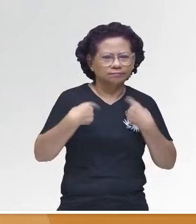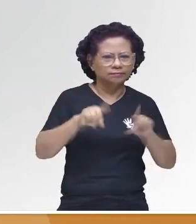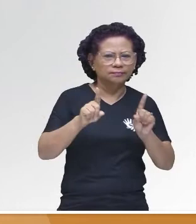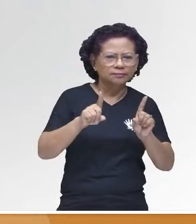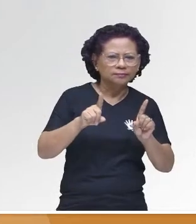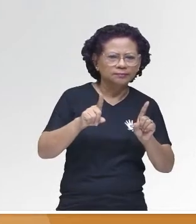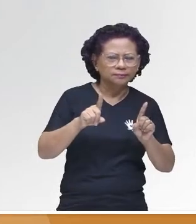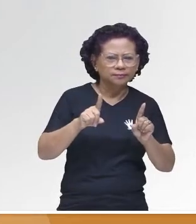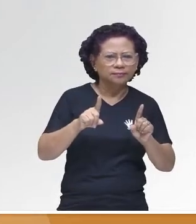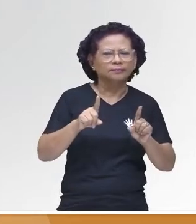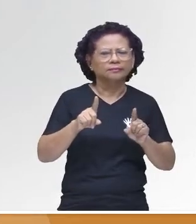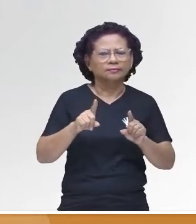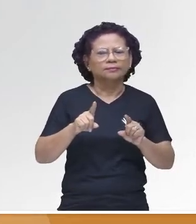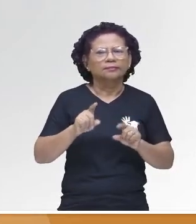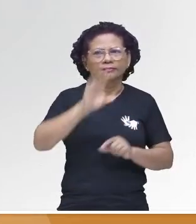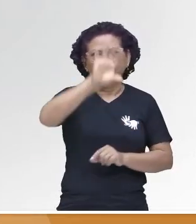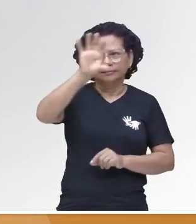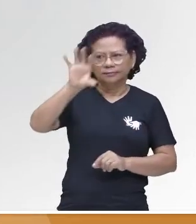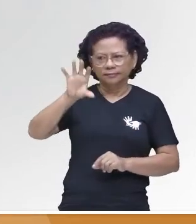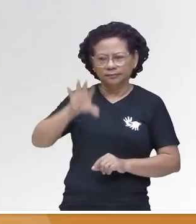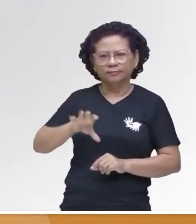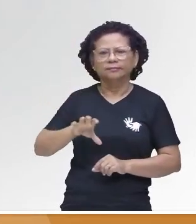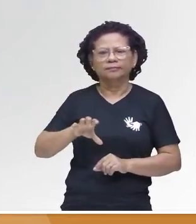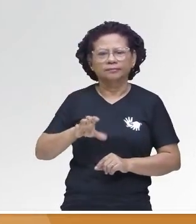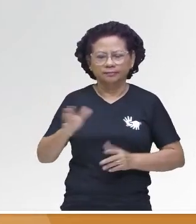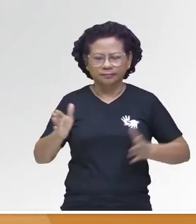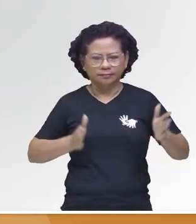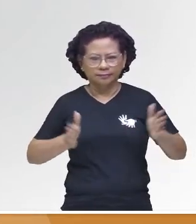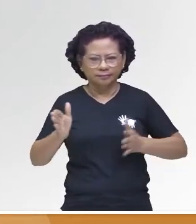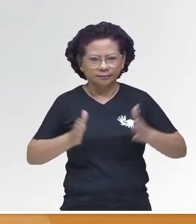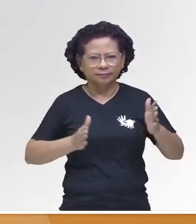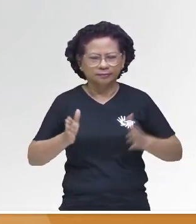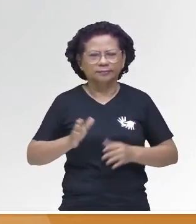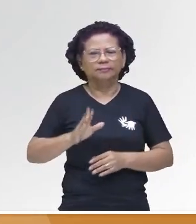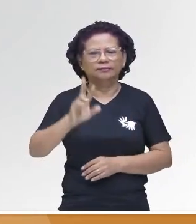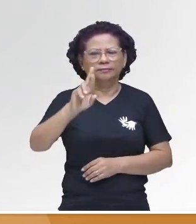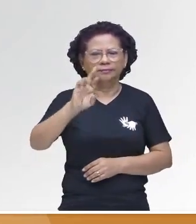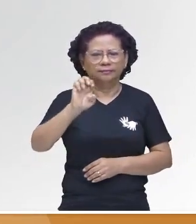ao poder centralizado durante as regências.